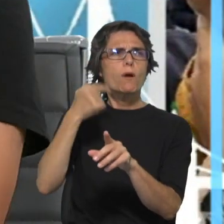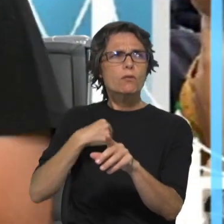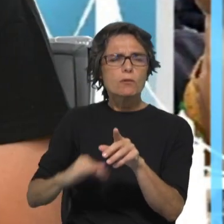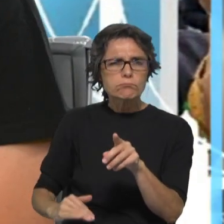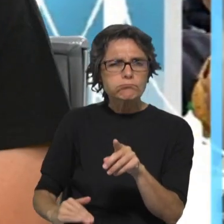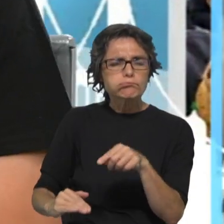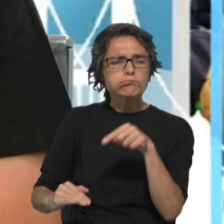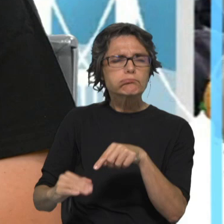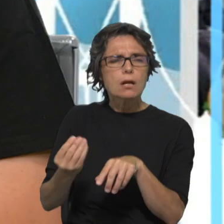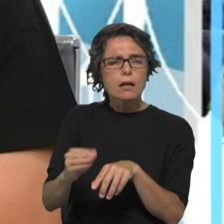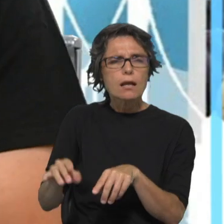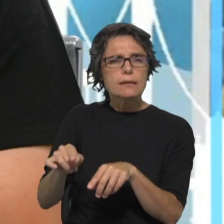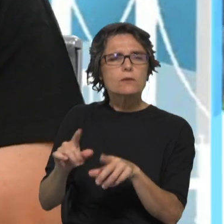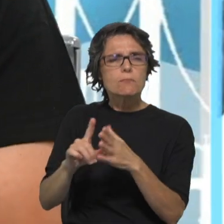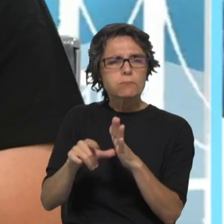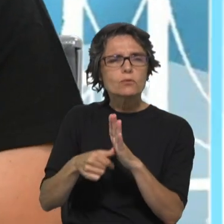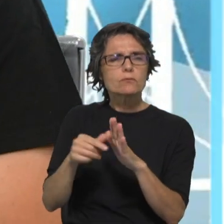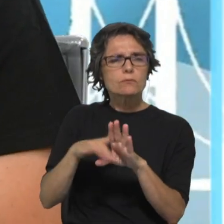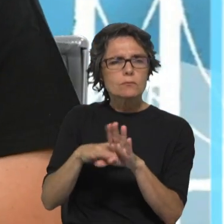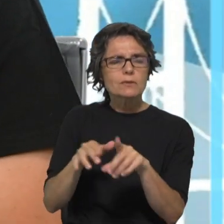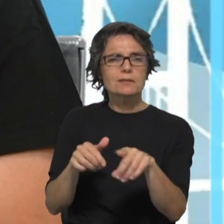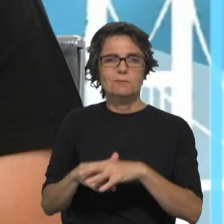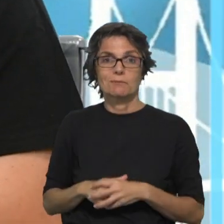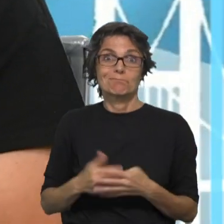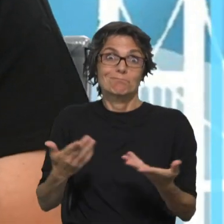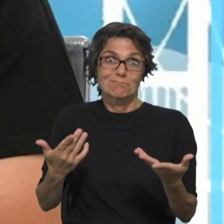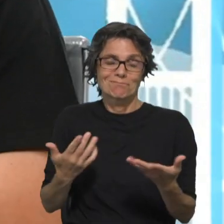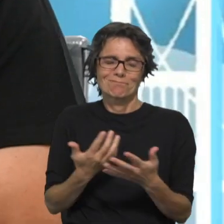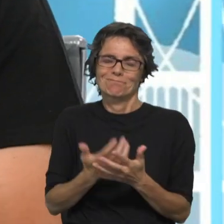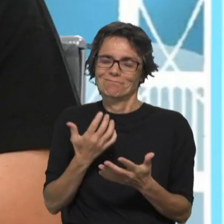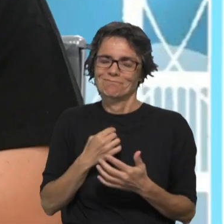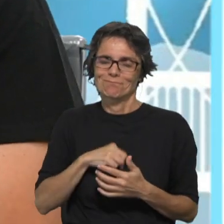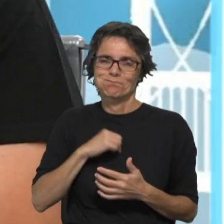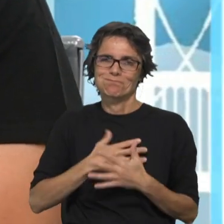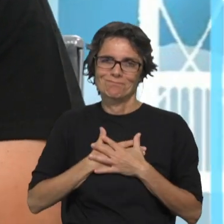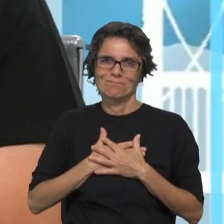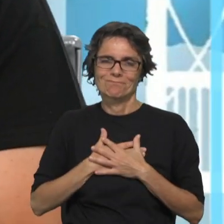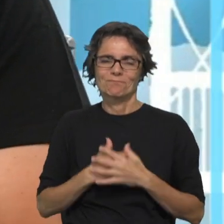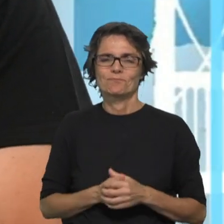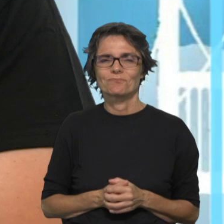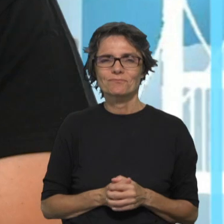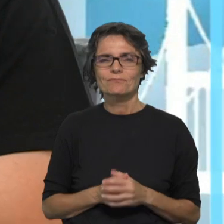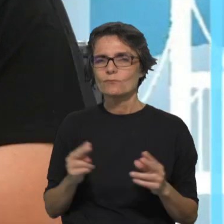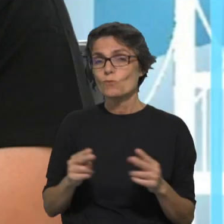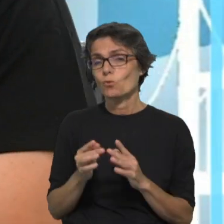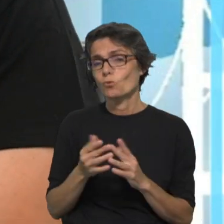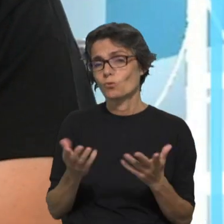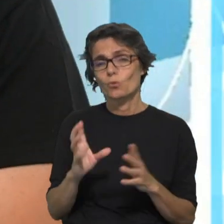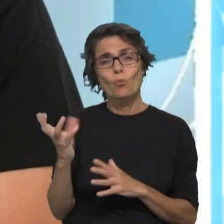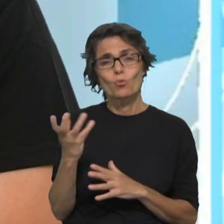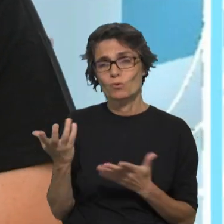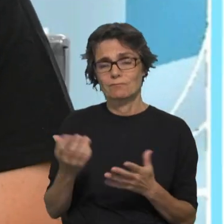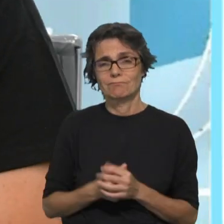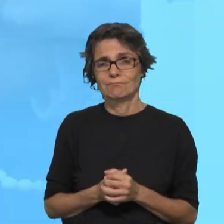criança e participei neste projeto. Por isso acaba sendo um momento único, especial de evangelização, de encontro de